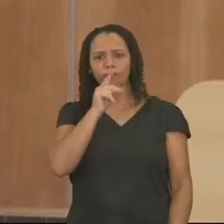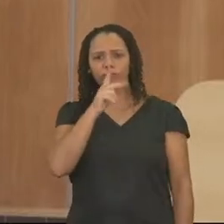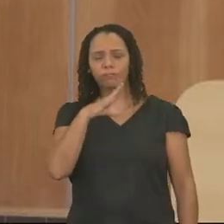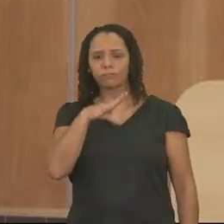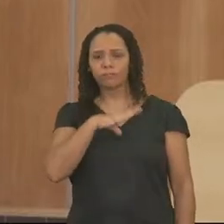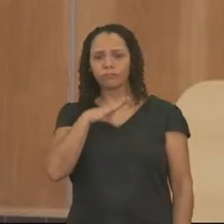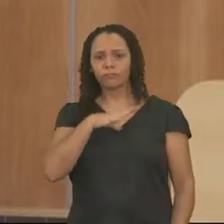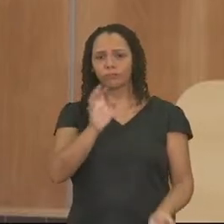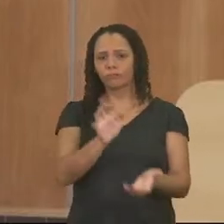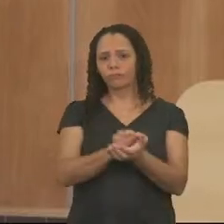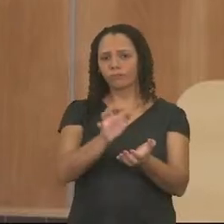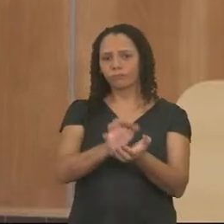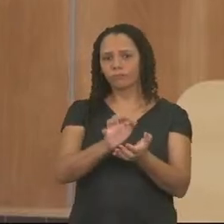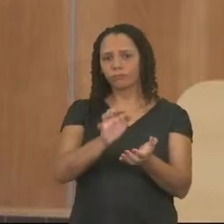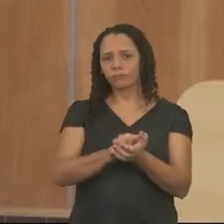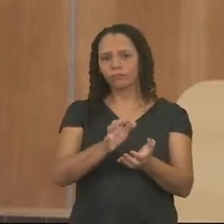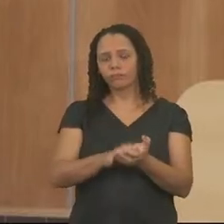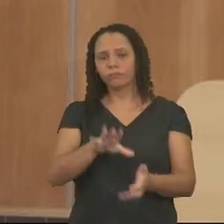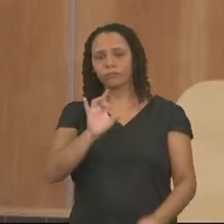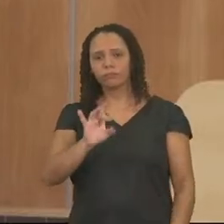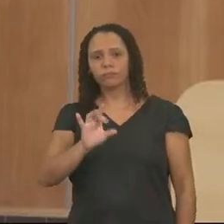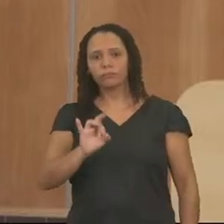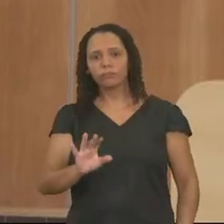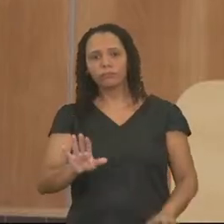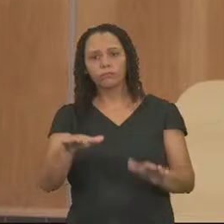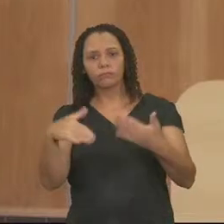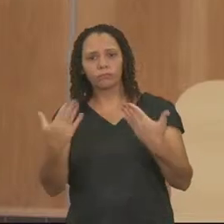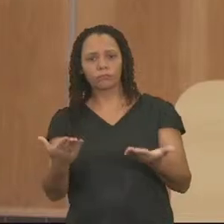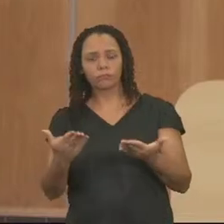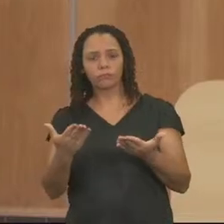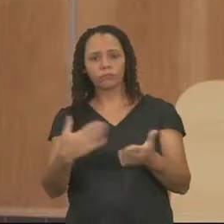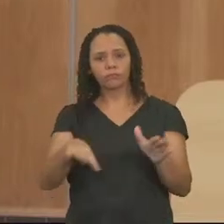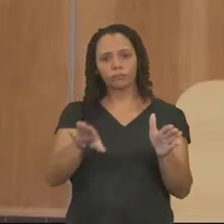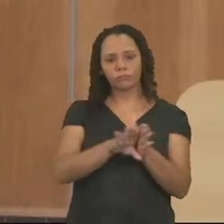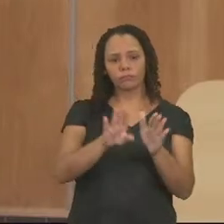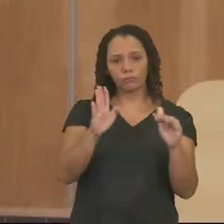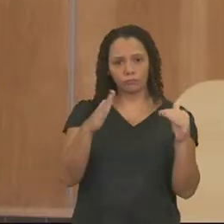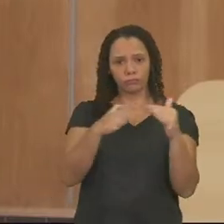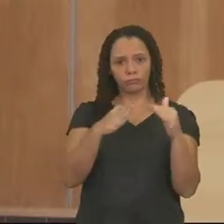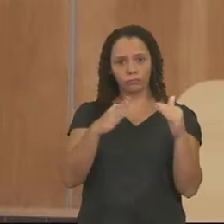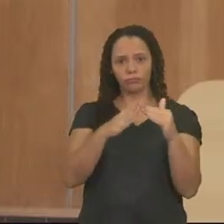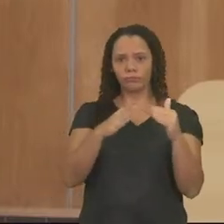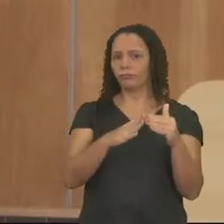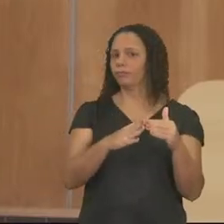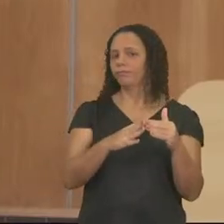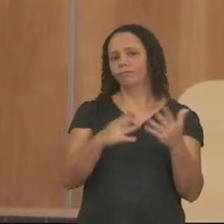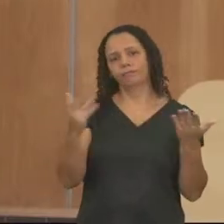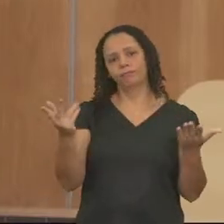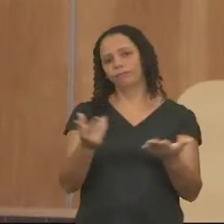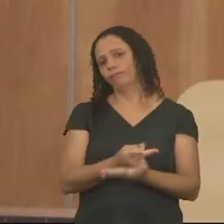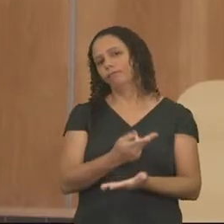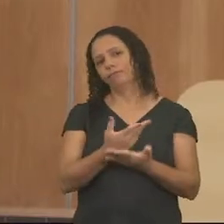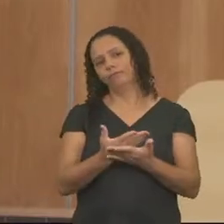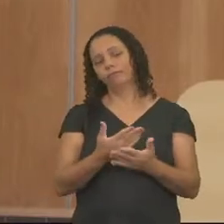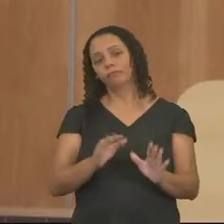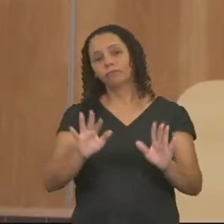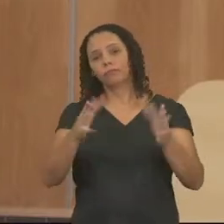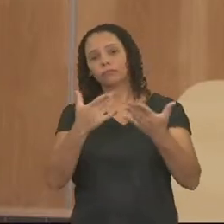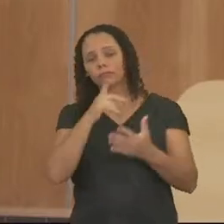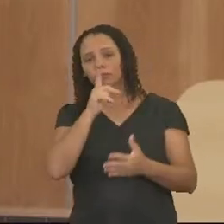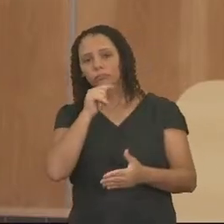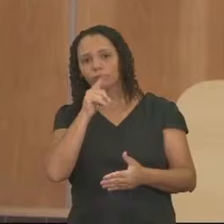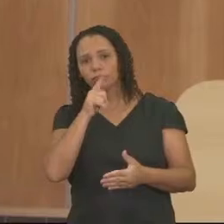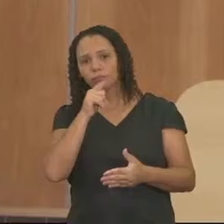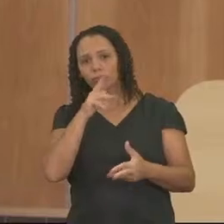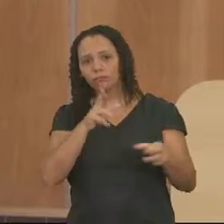de Jacareí só quando passa no seu hidrômetro para dentro da sua casa, de jeito nenhum. Quando a água sai do